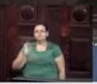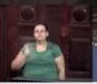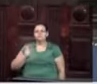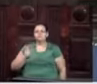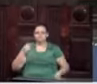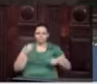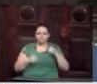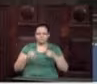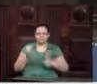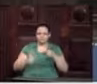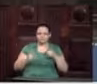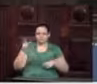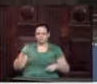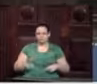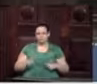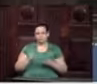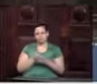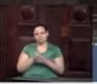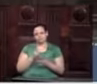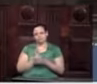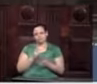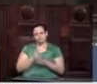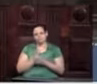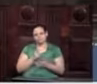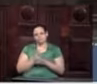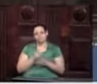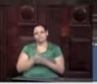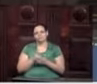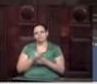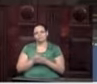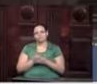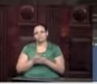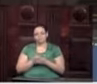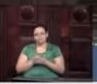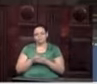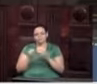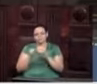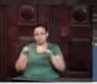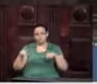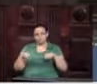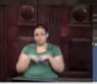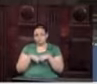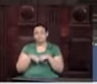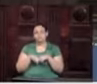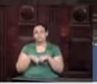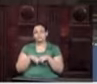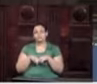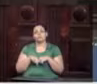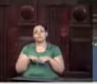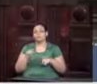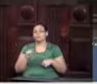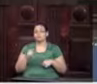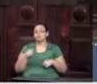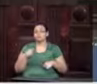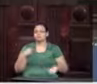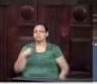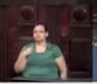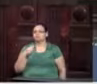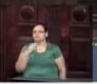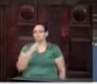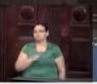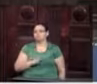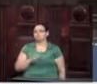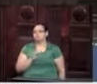política, permanecem nos gabinetes e são convictos, são incapazes de